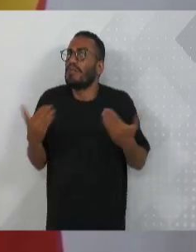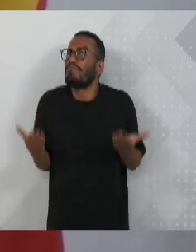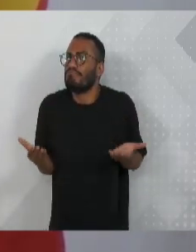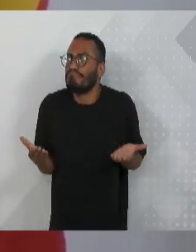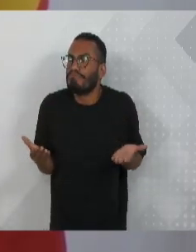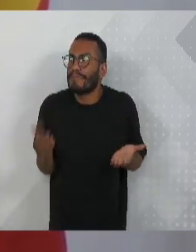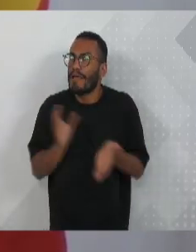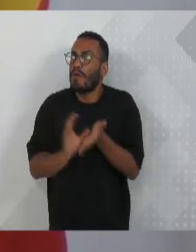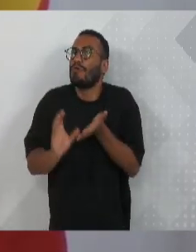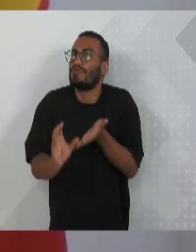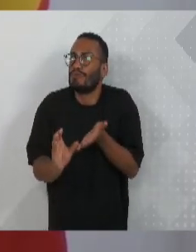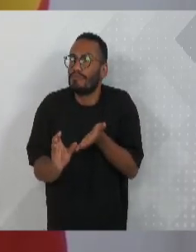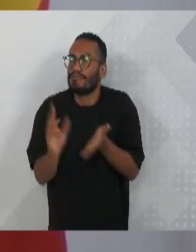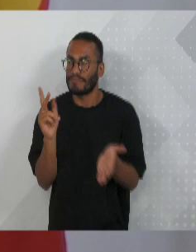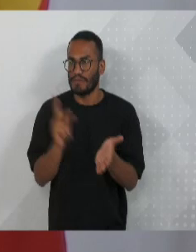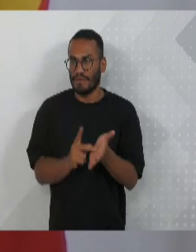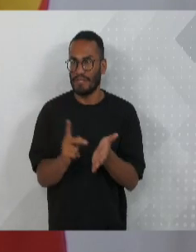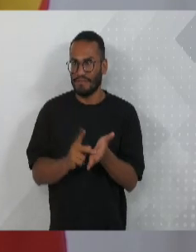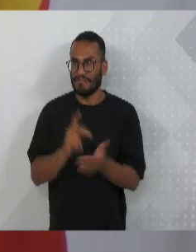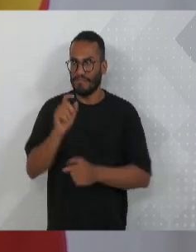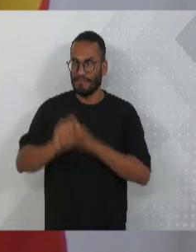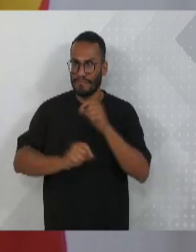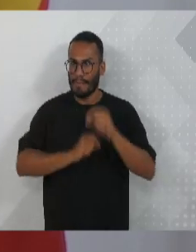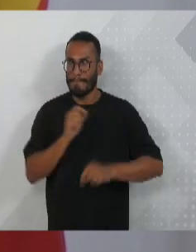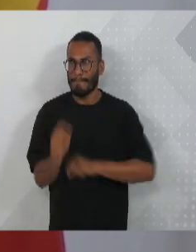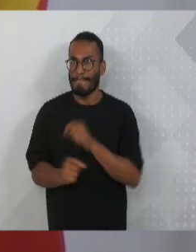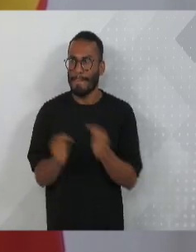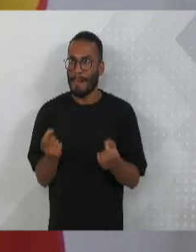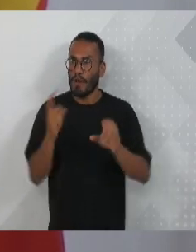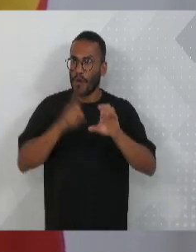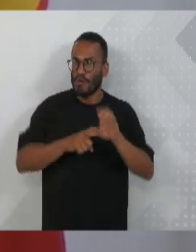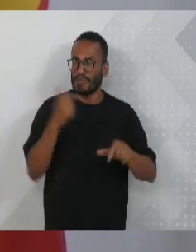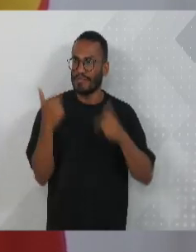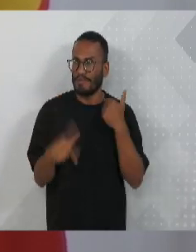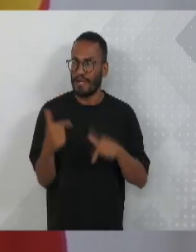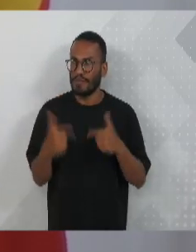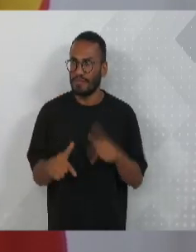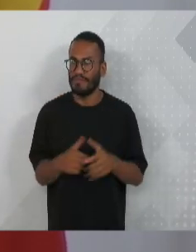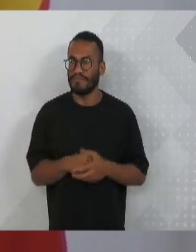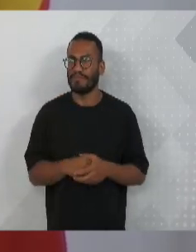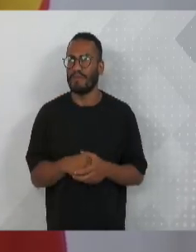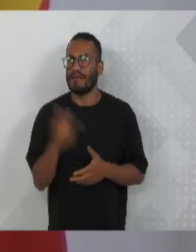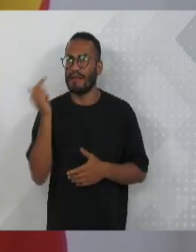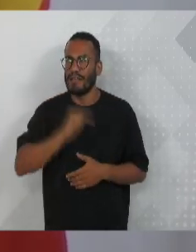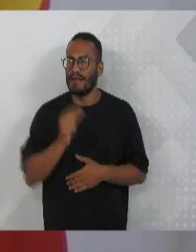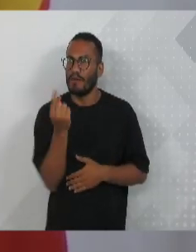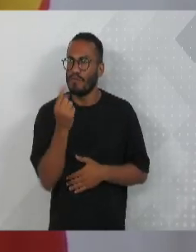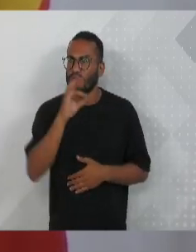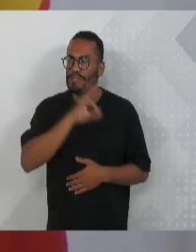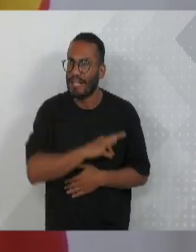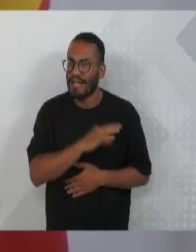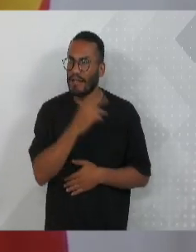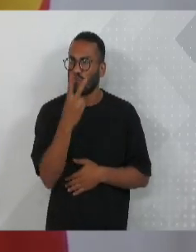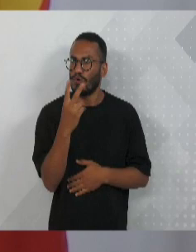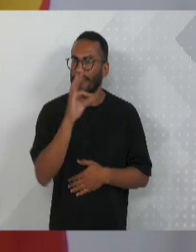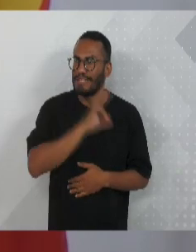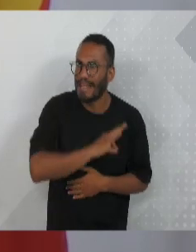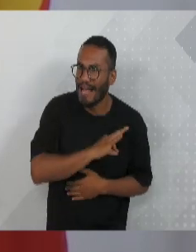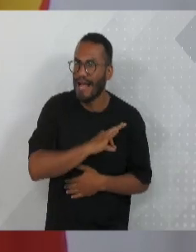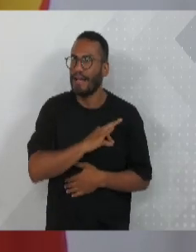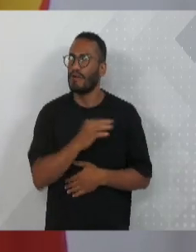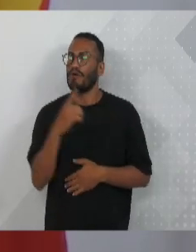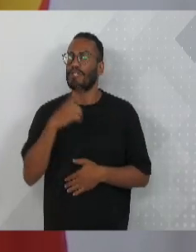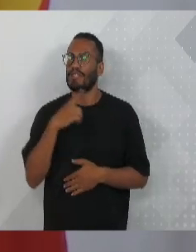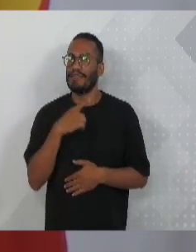sai esse recurso? Realmente é da conta do trabalhador, e daquele trabalhador que ganha um salário, 2, que está lá, que